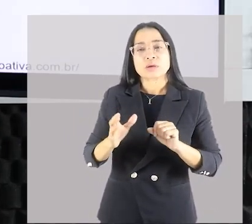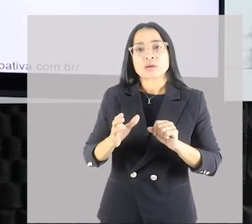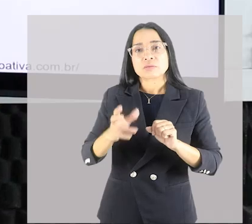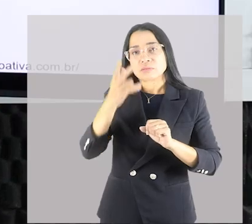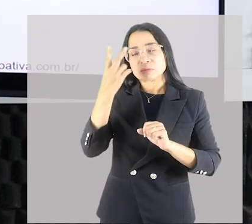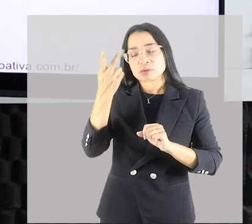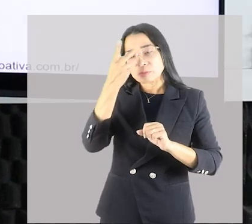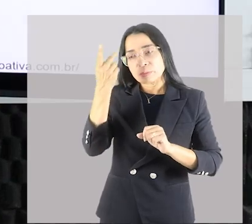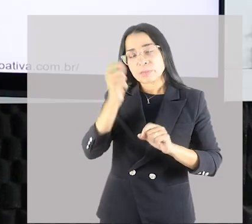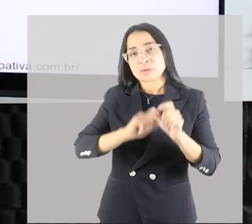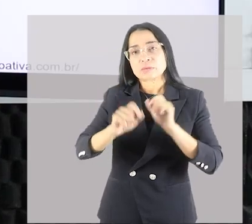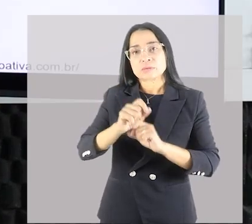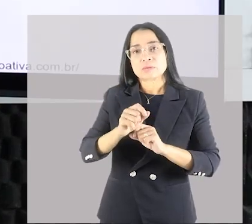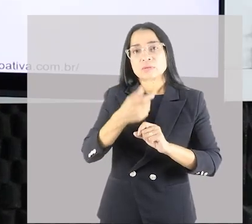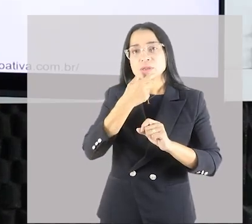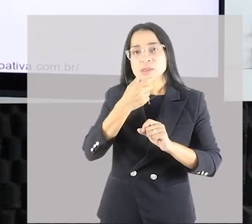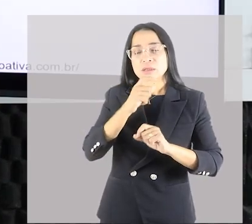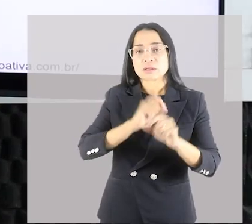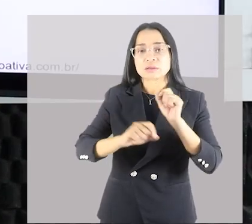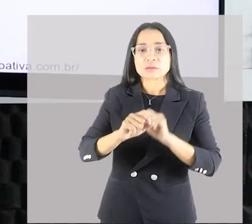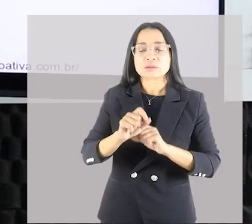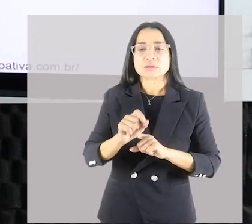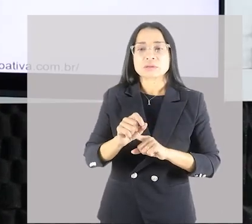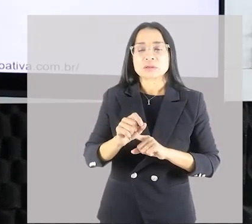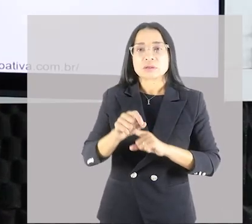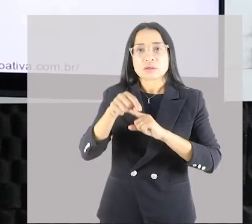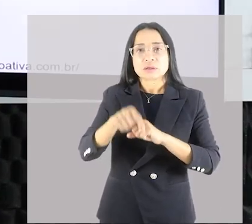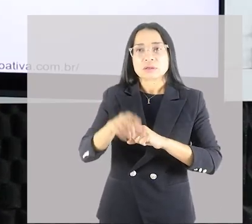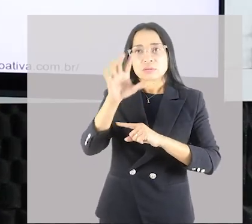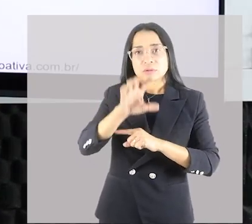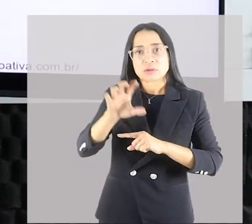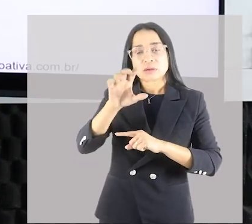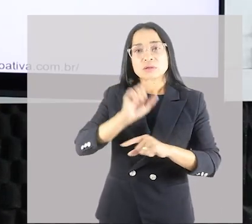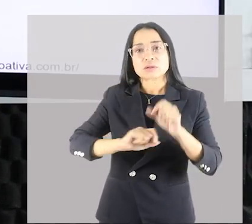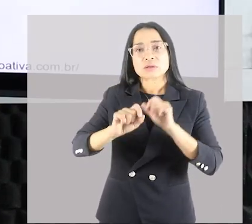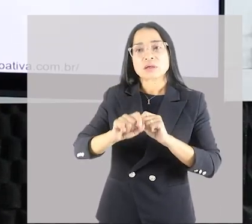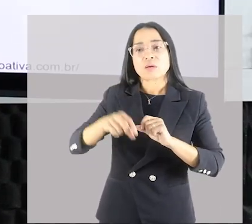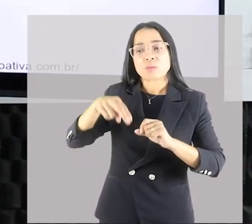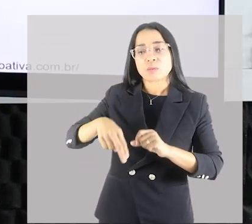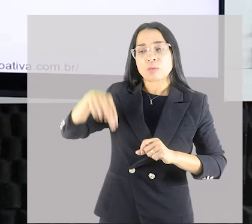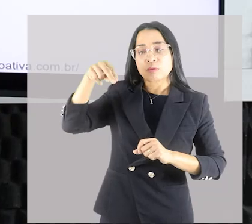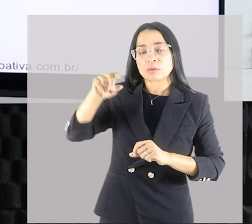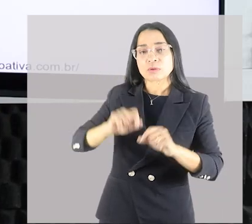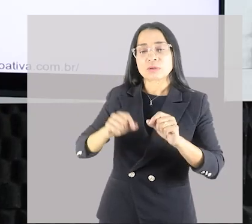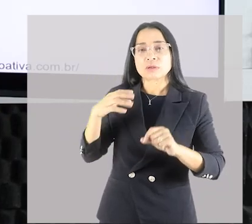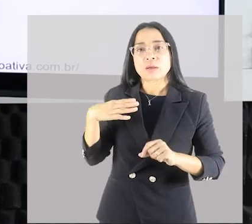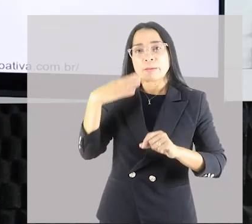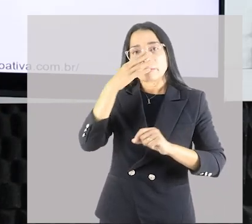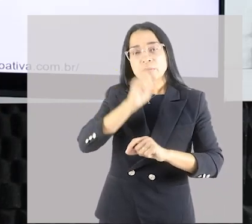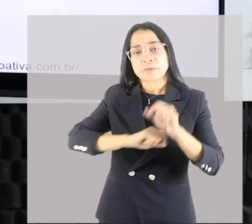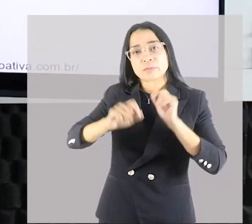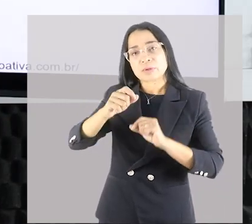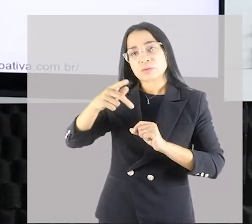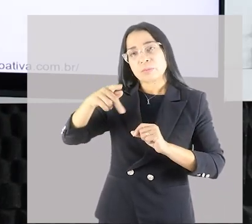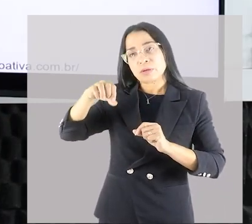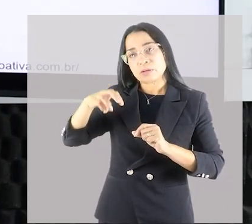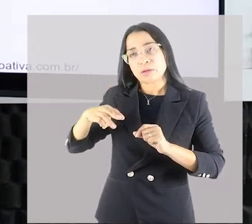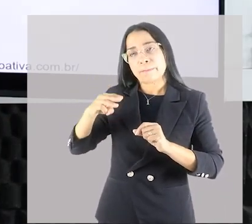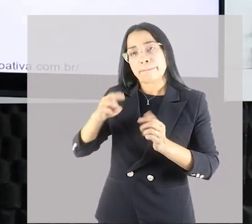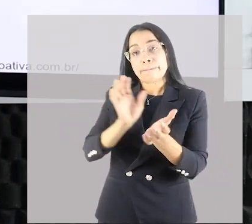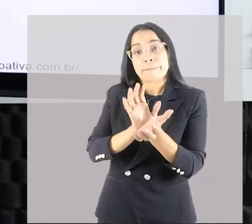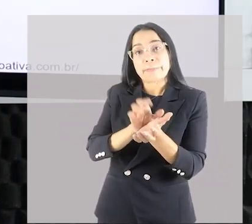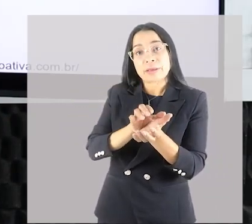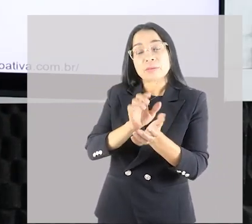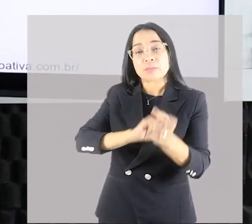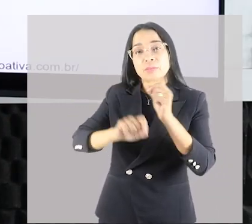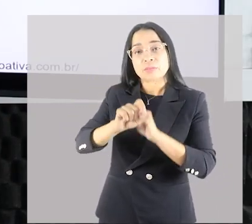os funcionários ingleses para a região do Nordeste, principalmente na região do Pernambuco. E lá eles faziam as